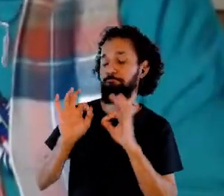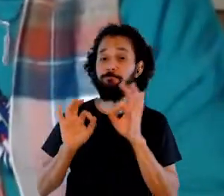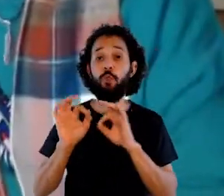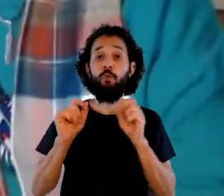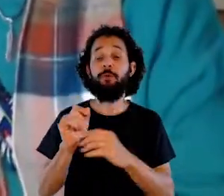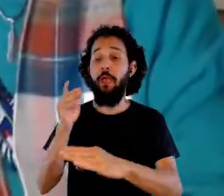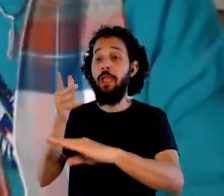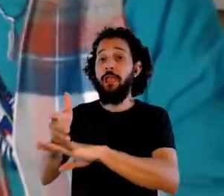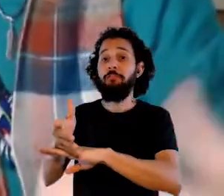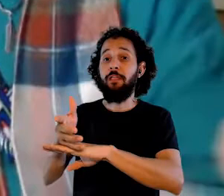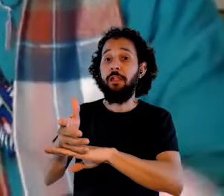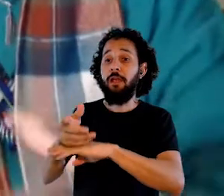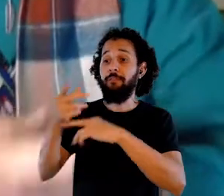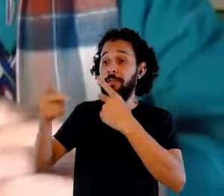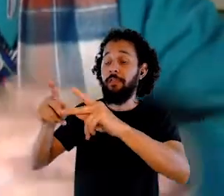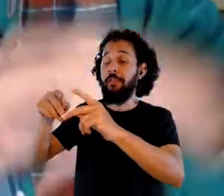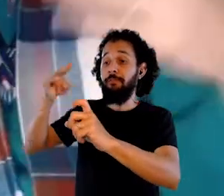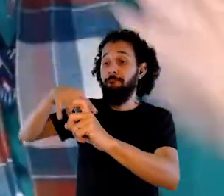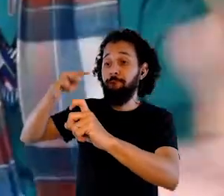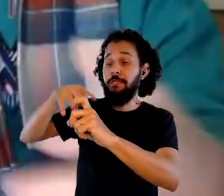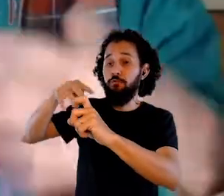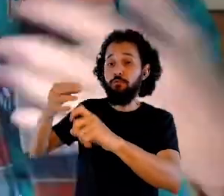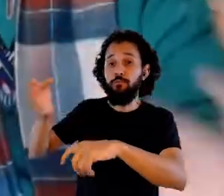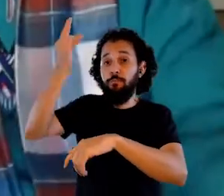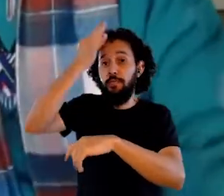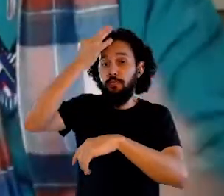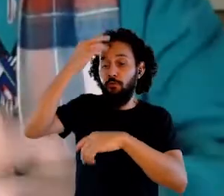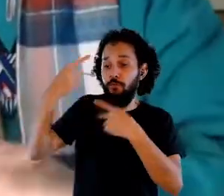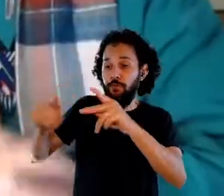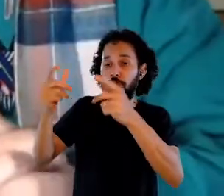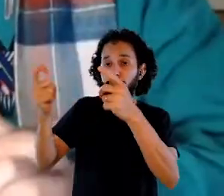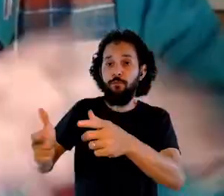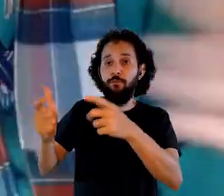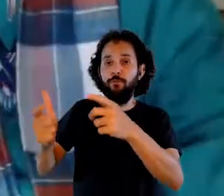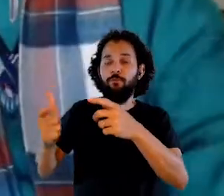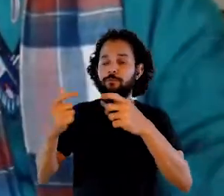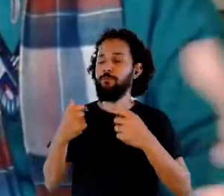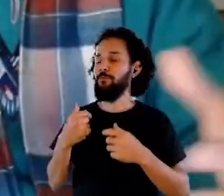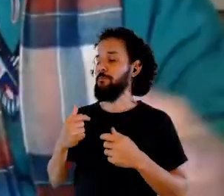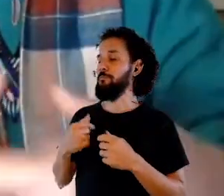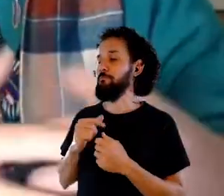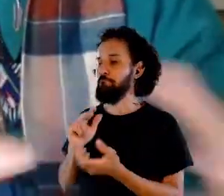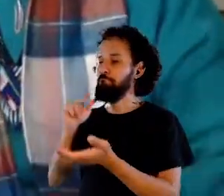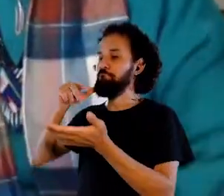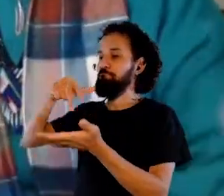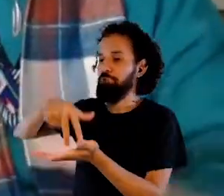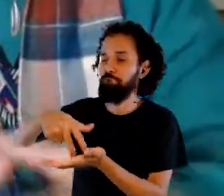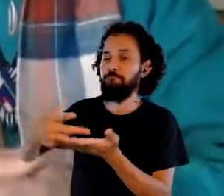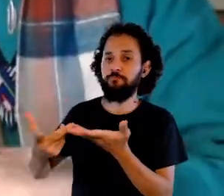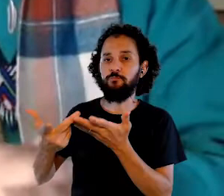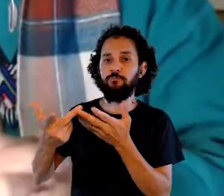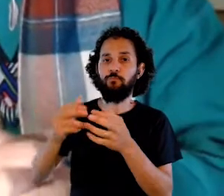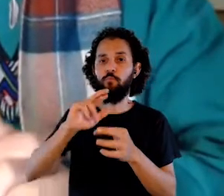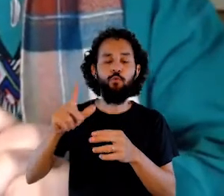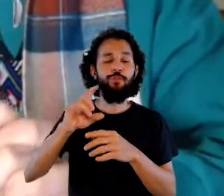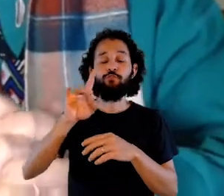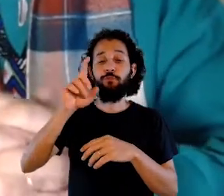mito espiritualmente, aquele mito do condutor, não só no xamanismo, mas em todas as